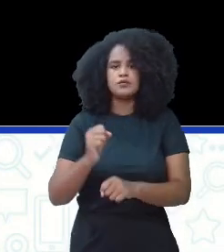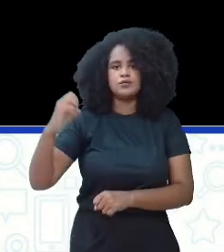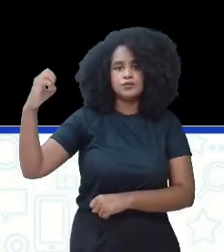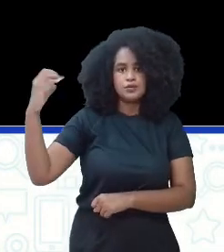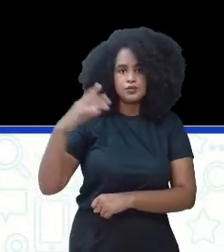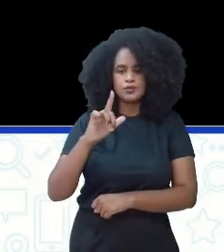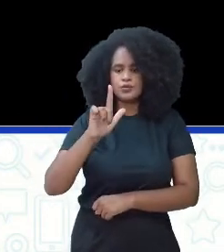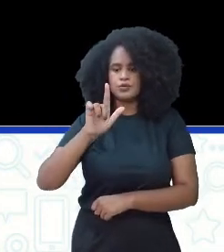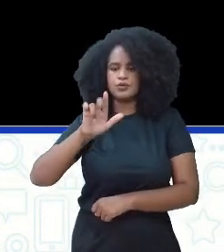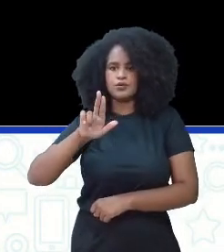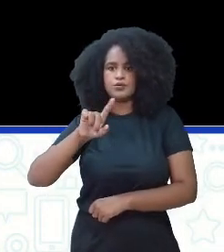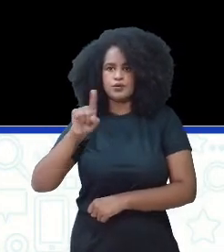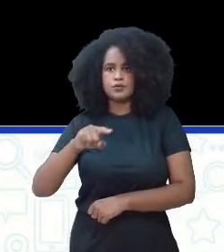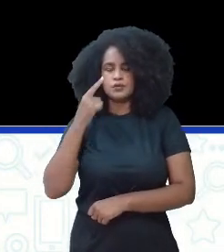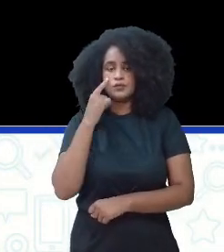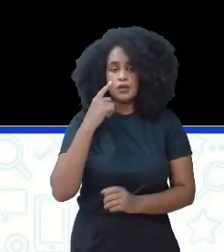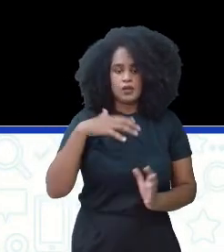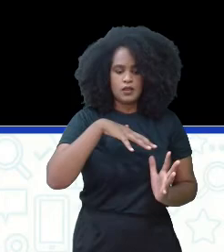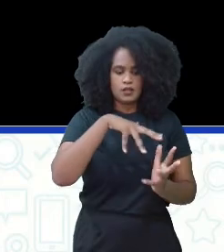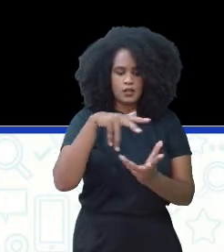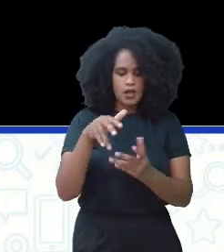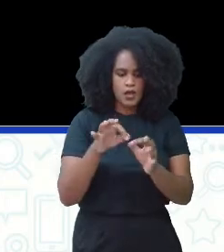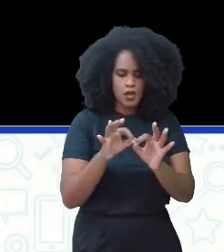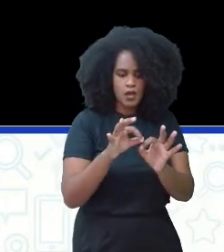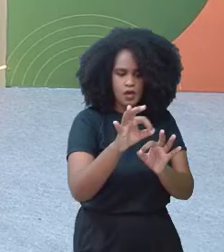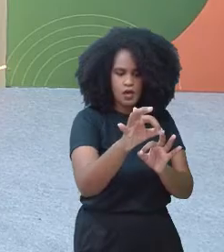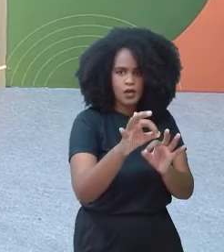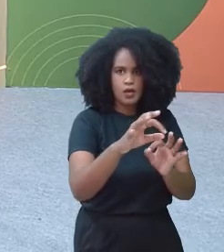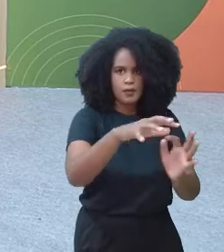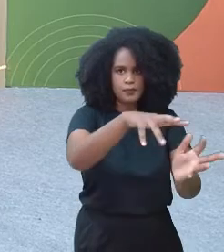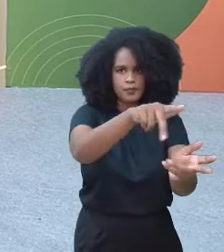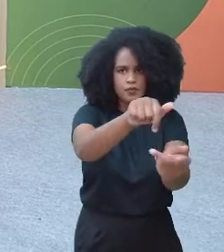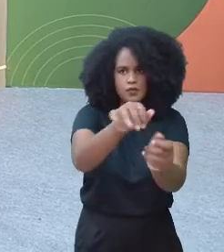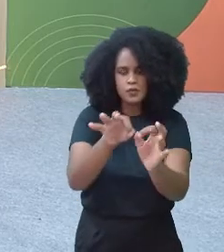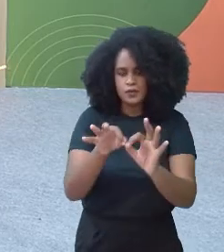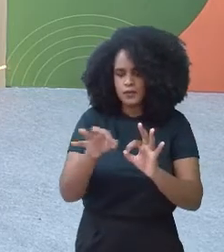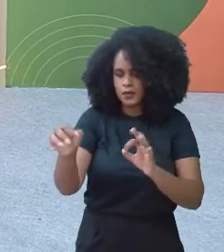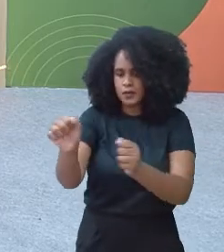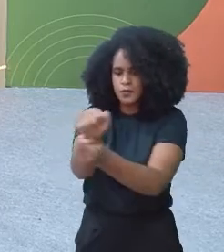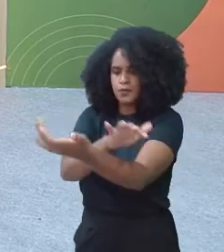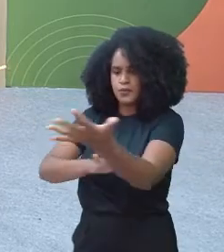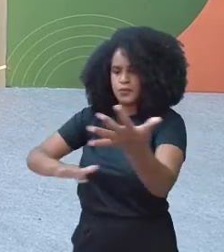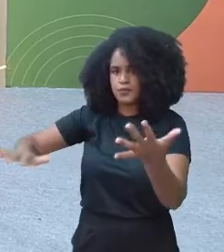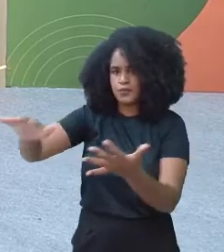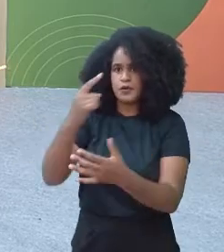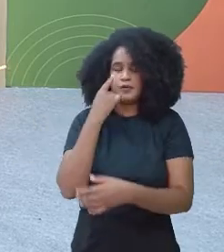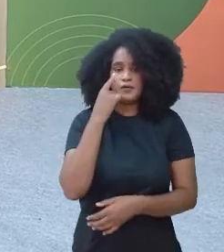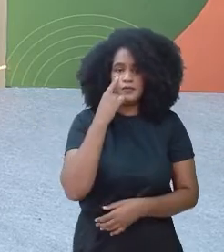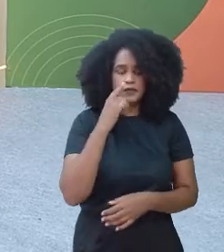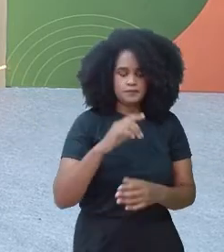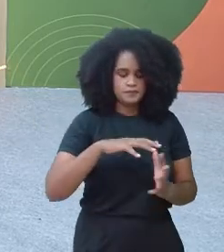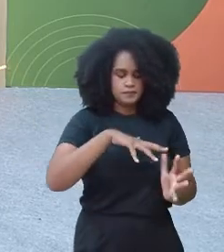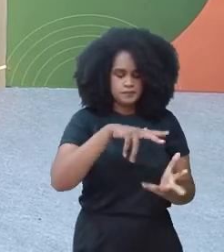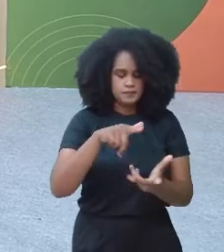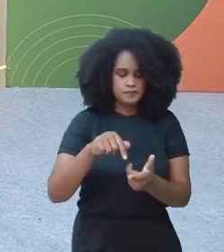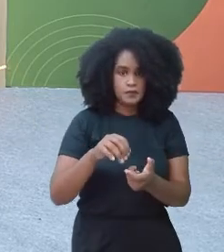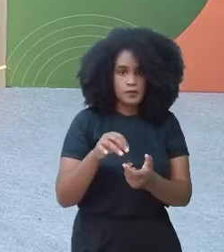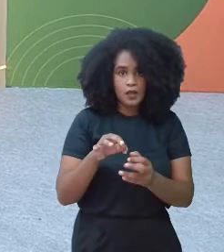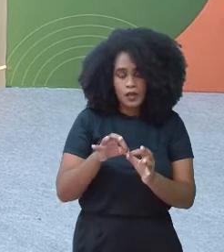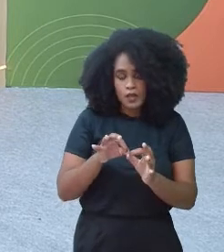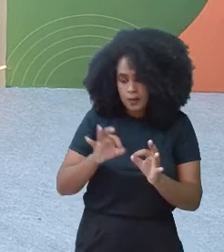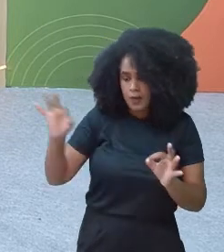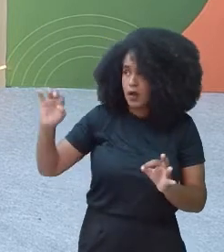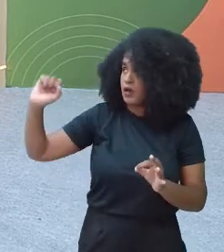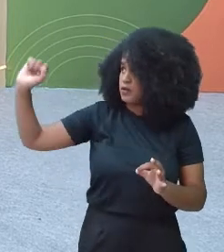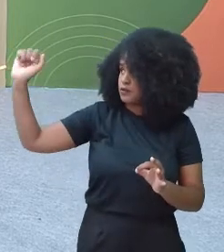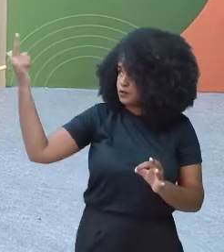distância da Terra até determinadas situações no universo que a gente consegue observar. Para o Sol, a gente viu, né, que é 8 minutos